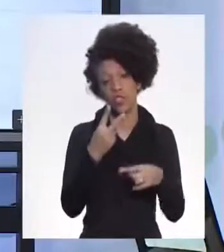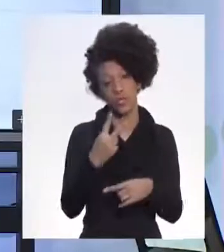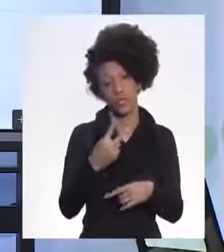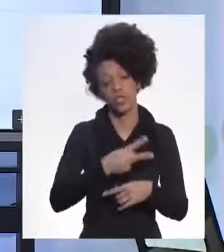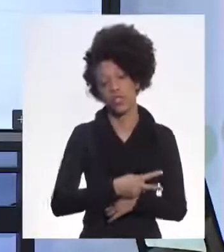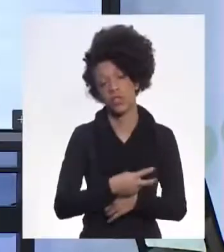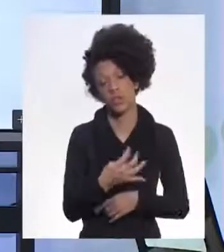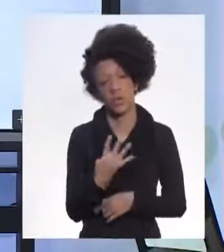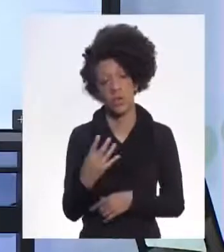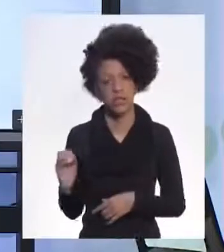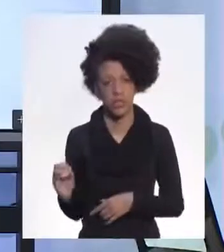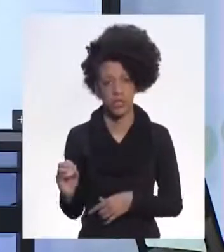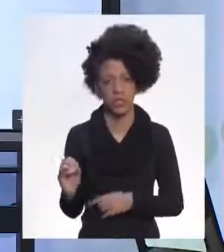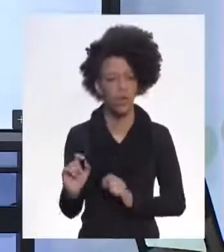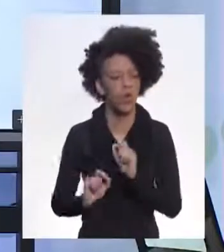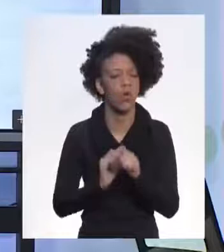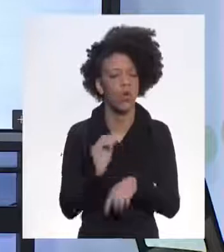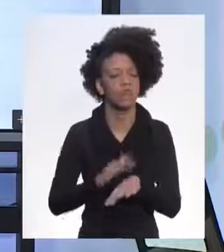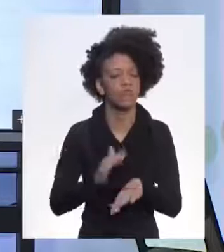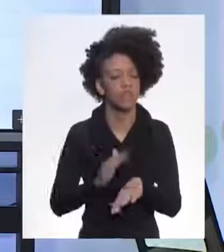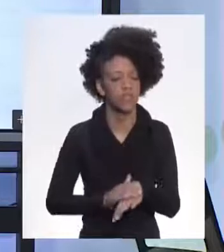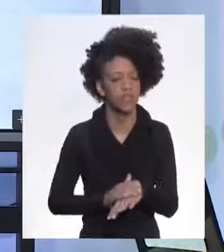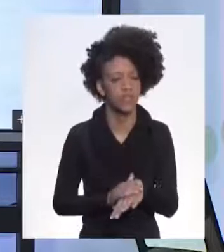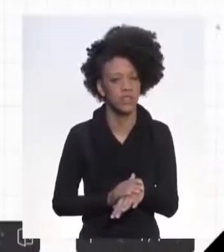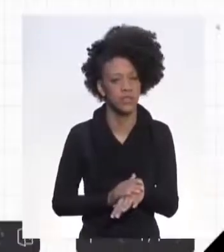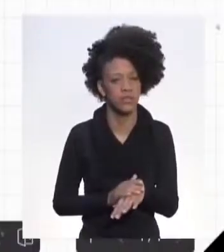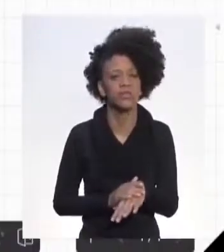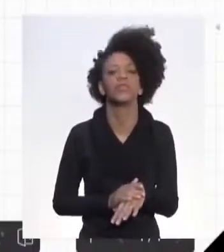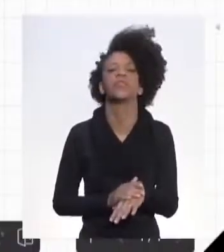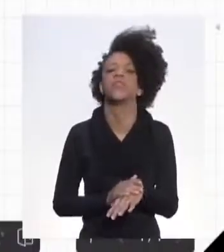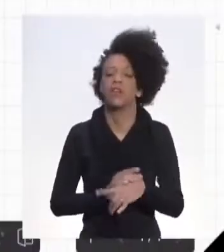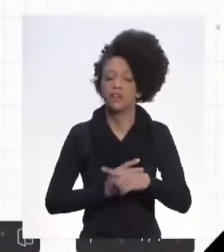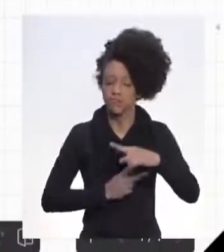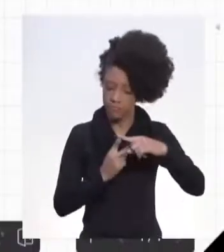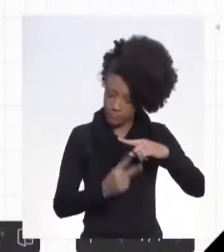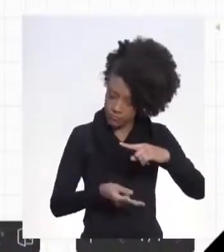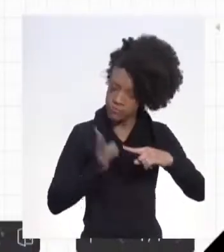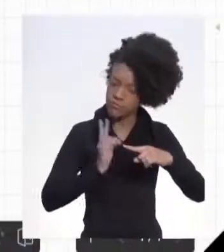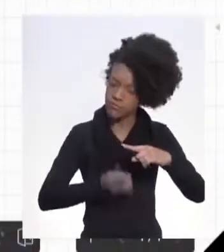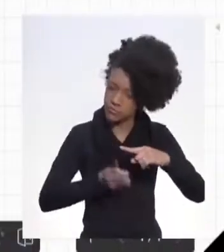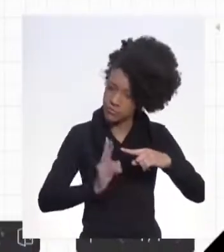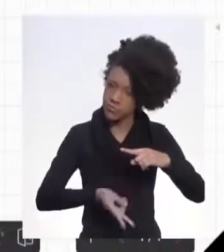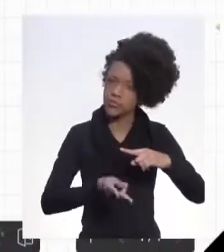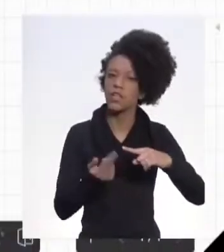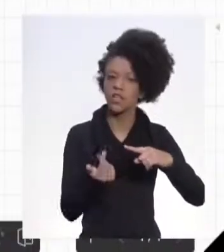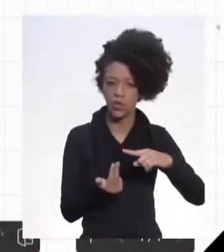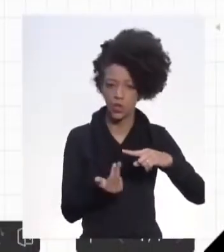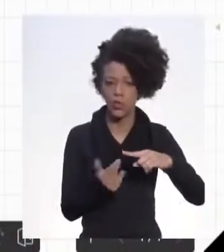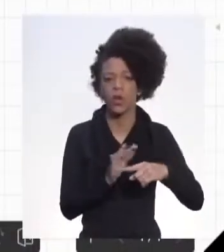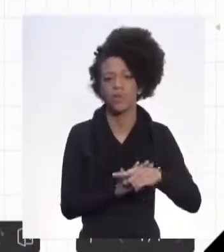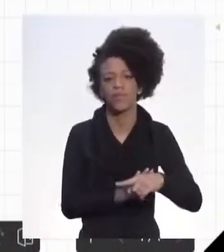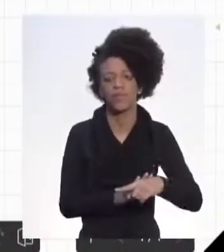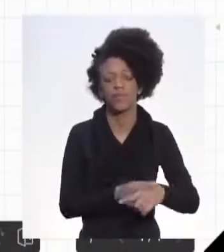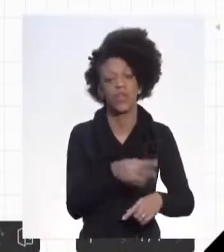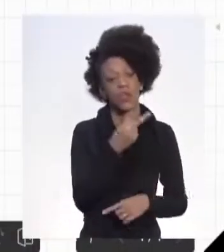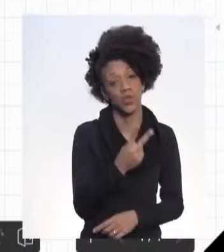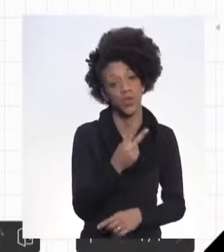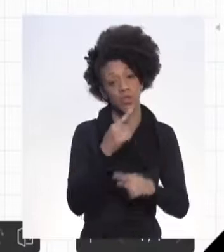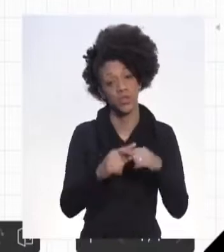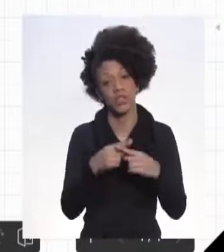encontro 400. O que eu tenho que fazer no denominador? A mesma coisa. Isso mesmo, para ela ser